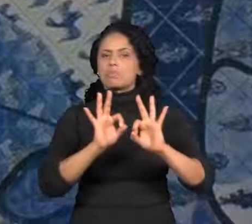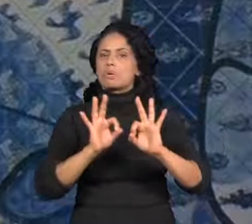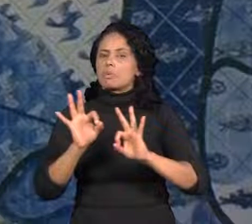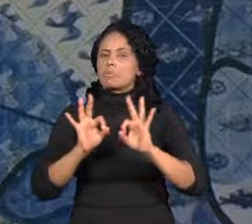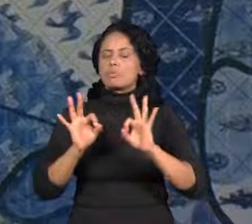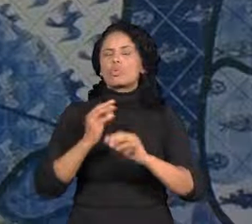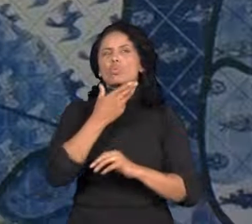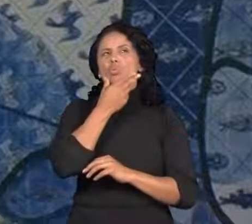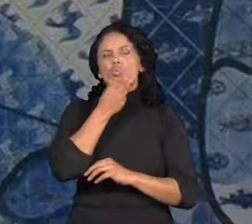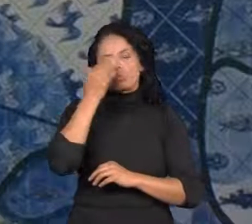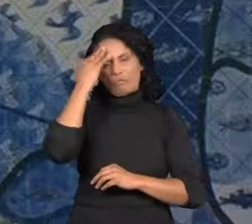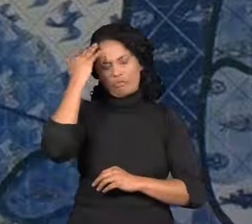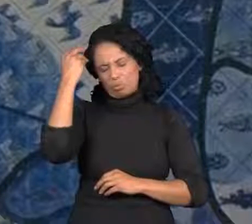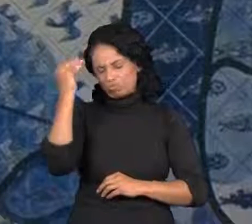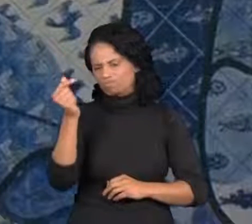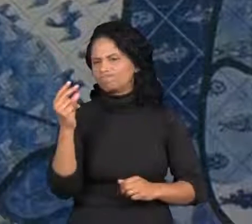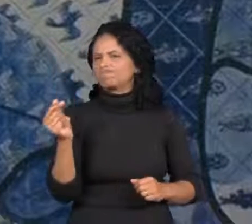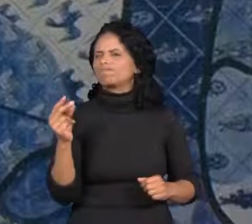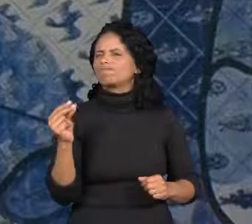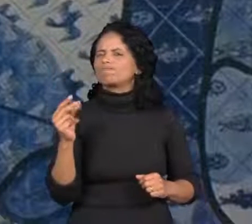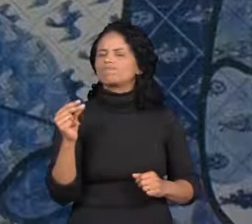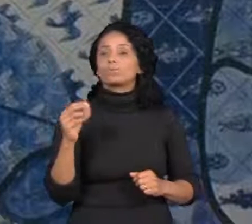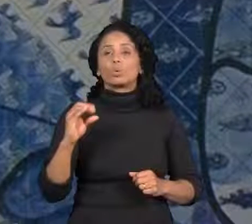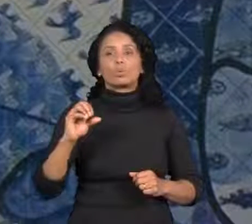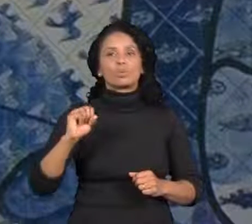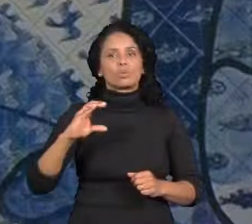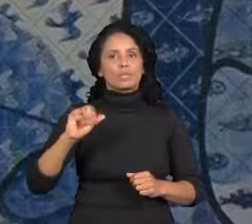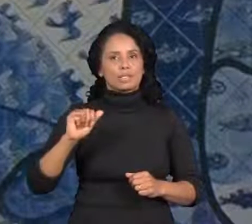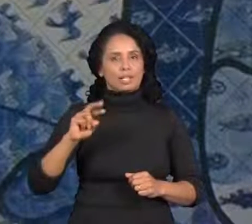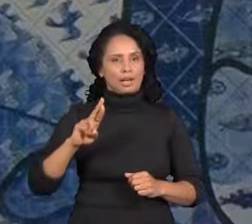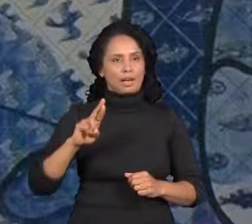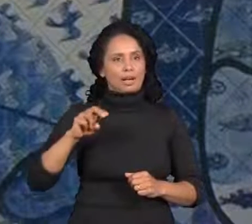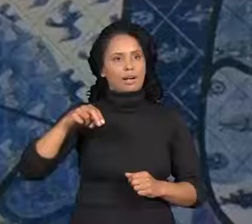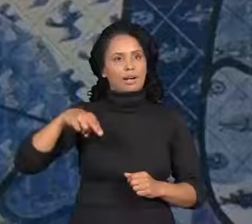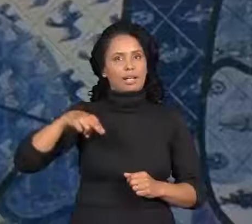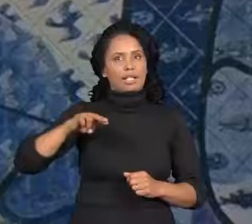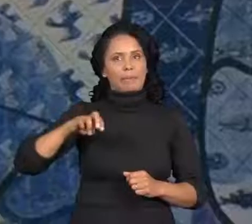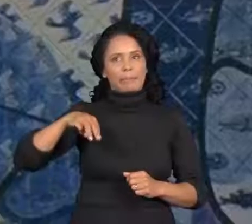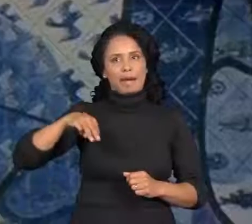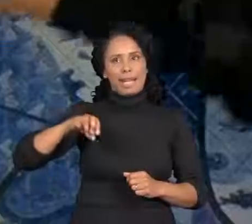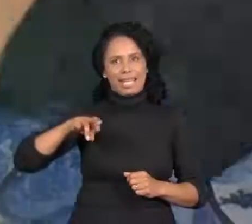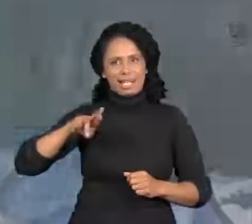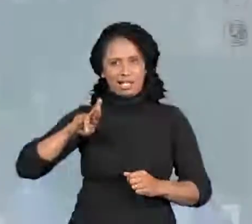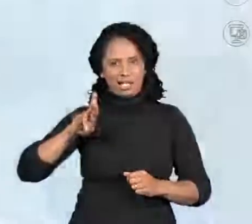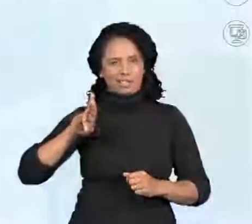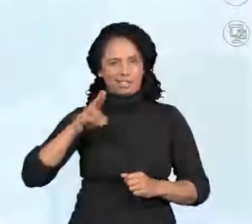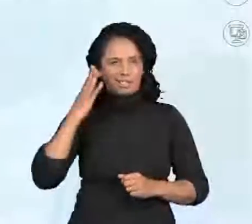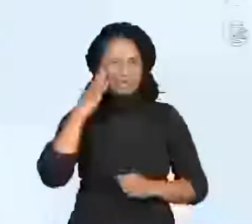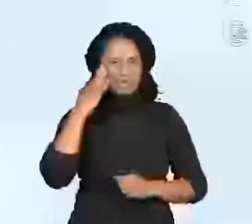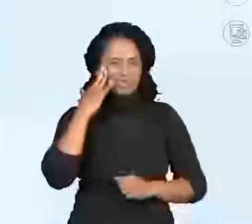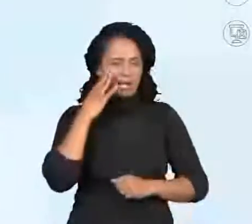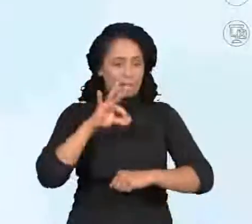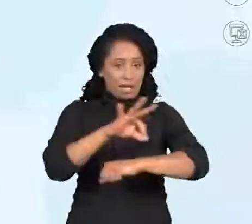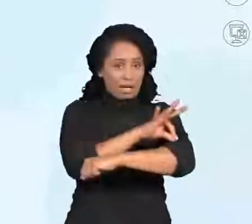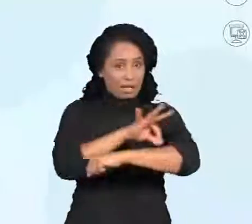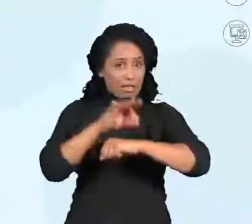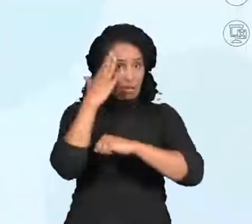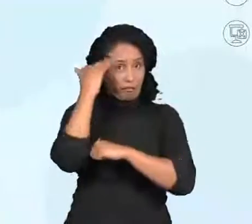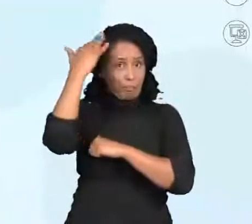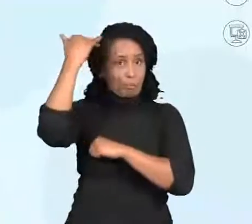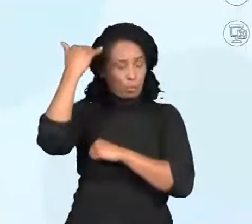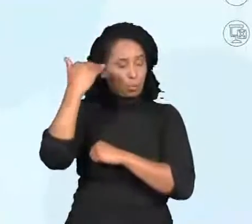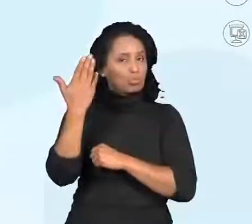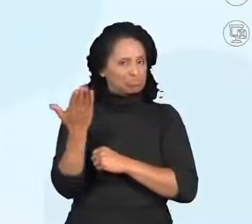aquele famoso lá, fez Oscar Niemeyer. Ah, eu tava pensando nele. É, Por ele- conta das curvas, ele usa muito essa técnica das curvas, né? Então,